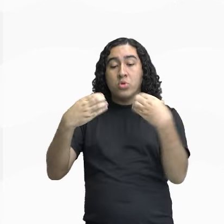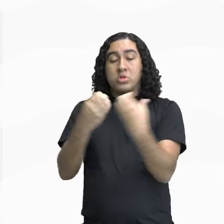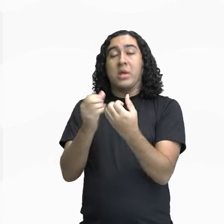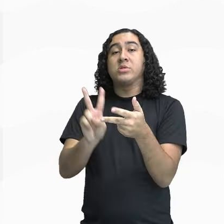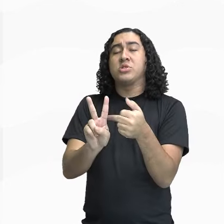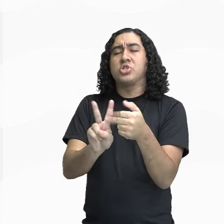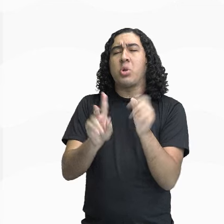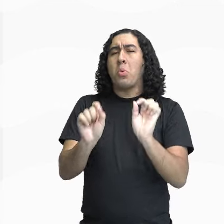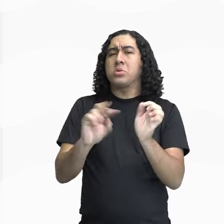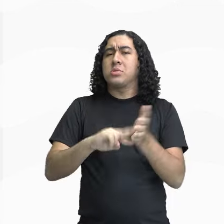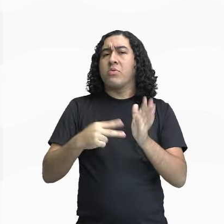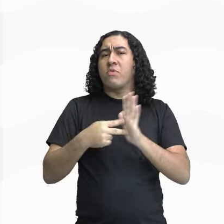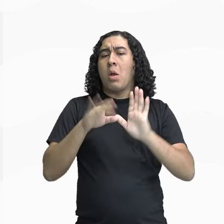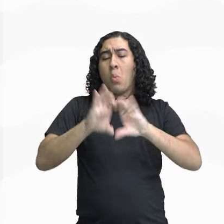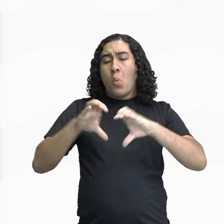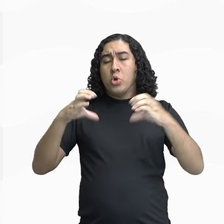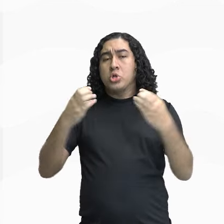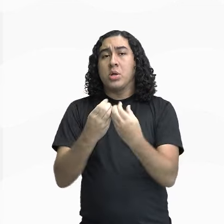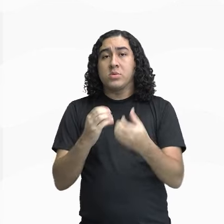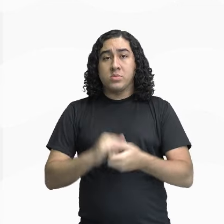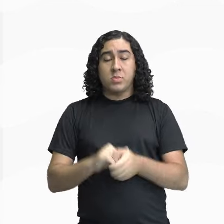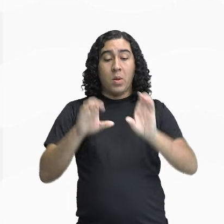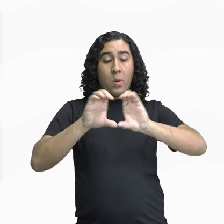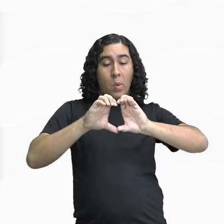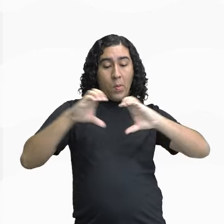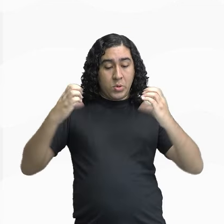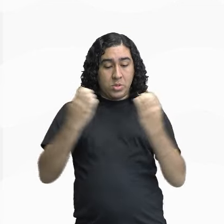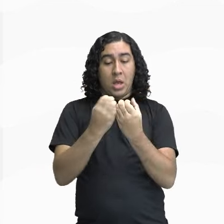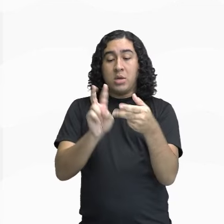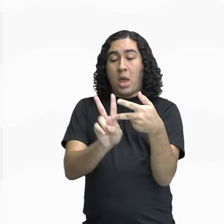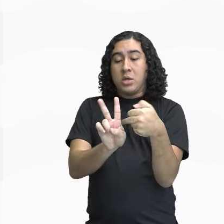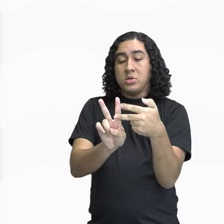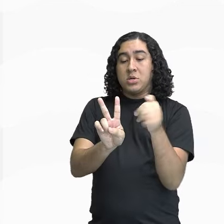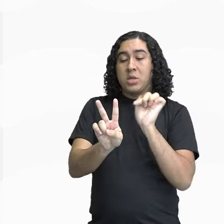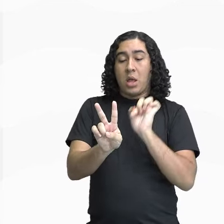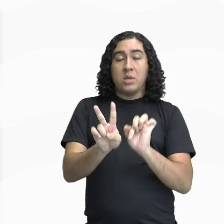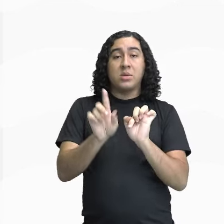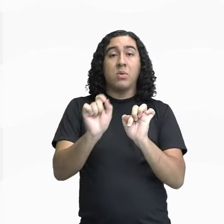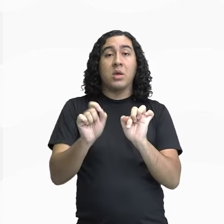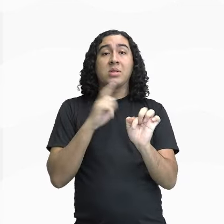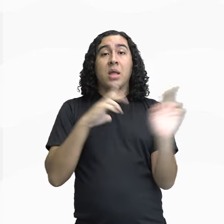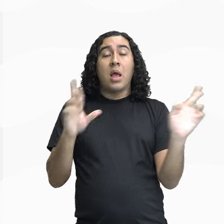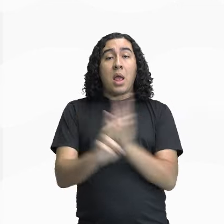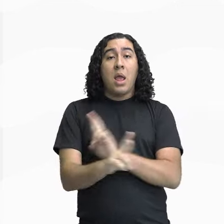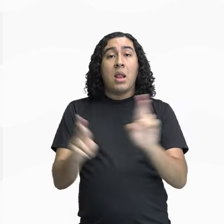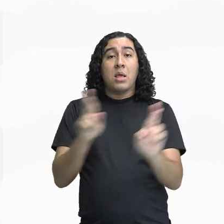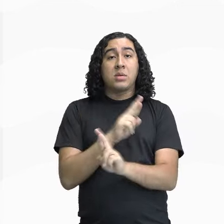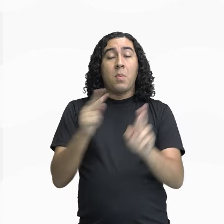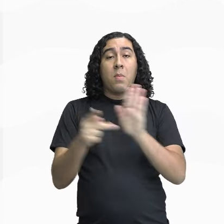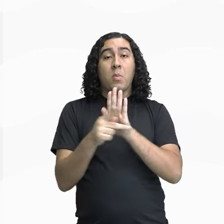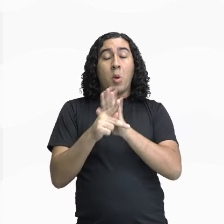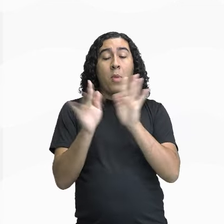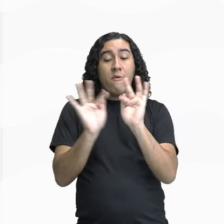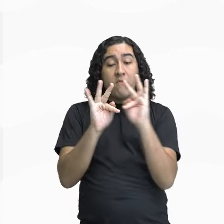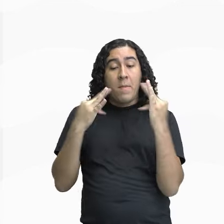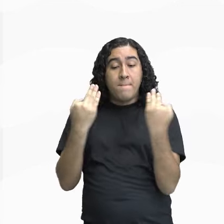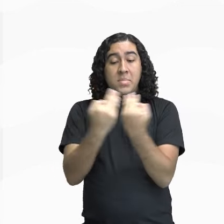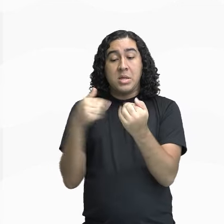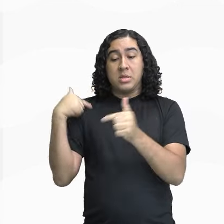comunidade indígena. E comunidade indígena é toda comunidade fundada em relações de parentesco